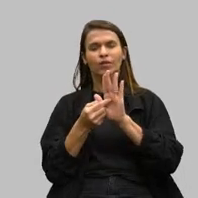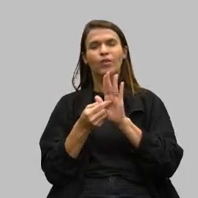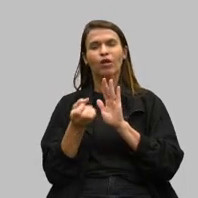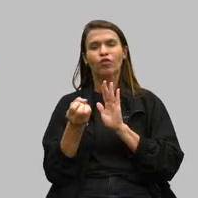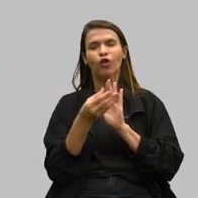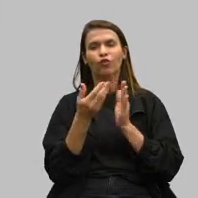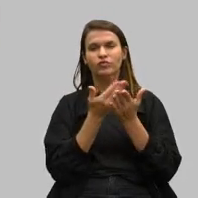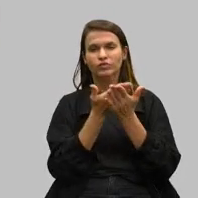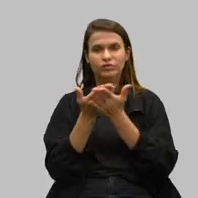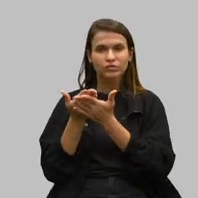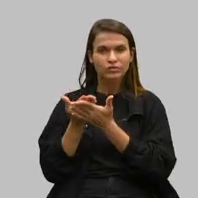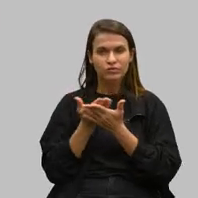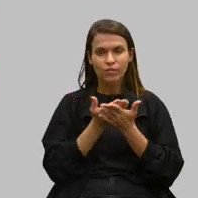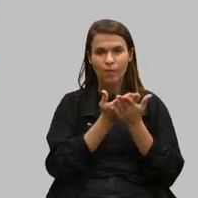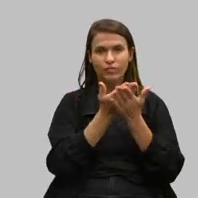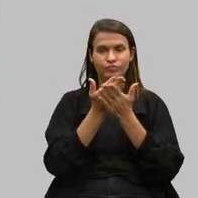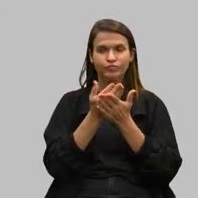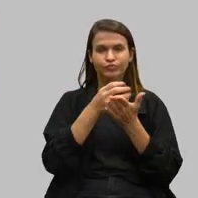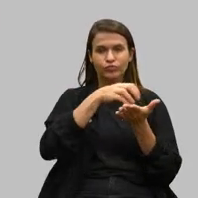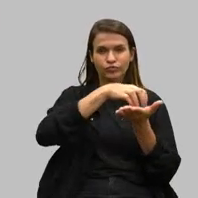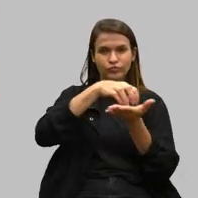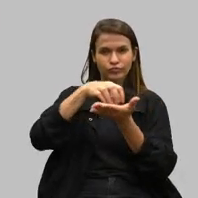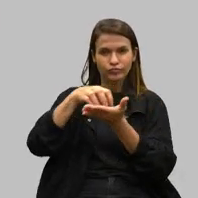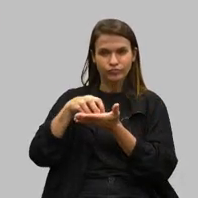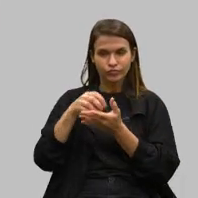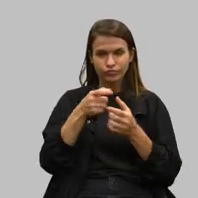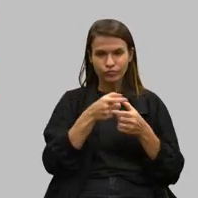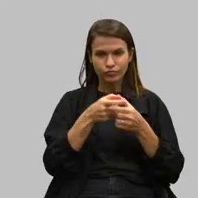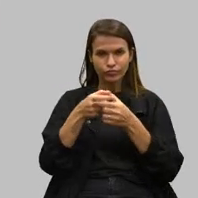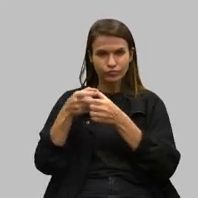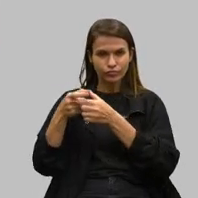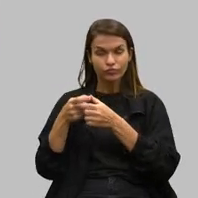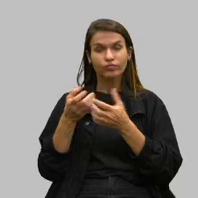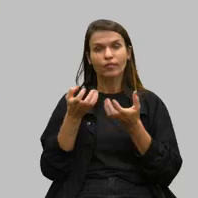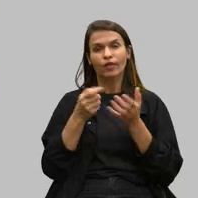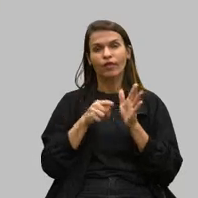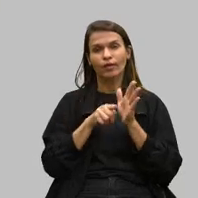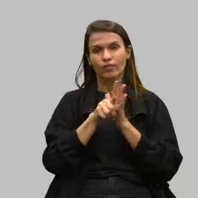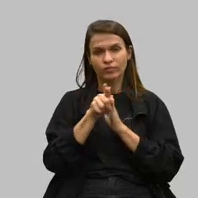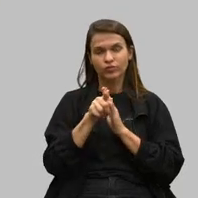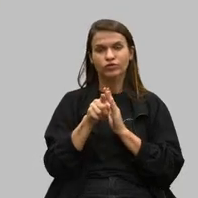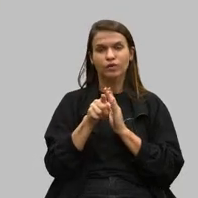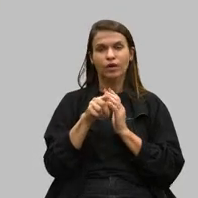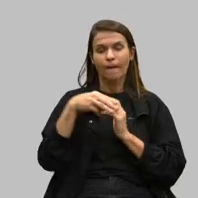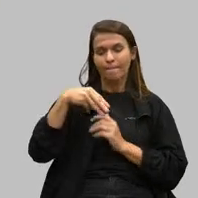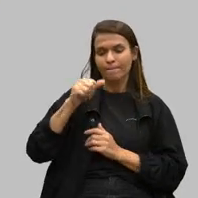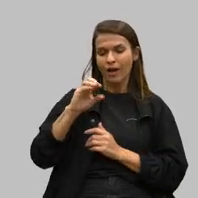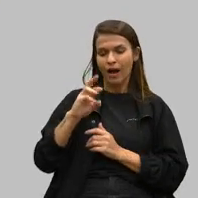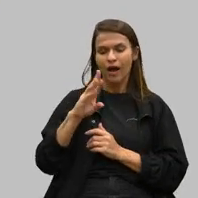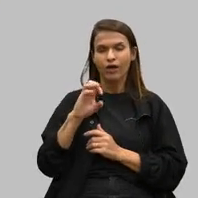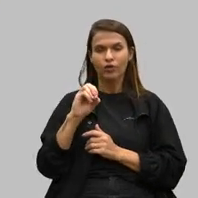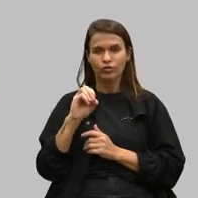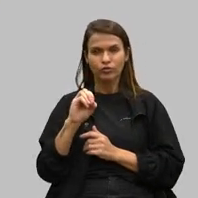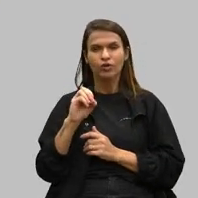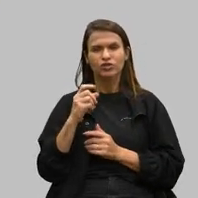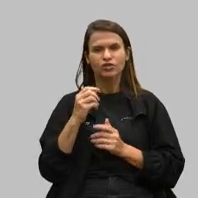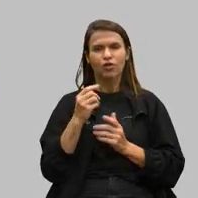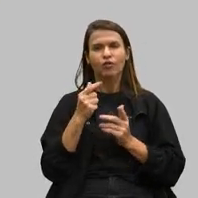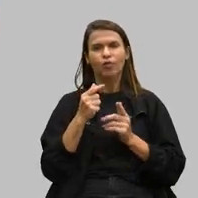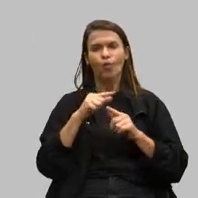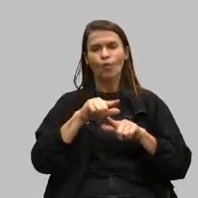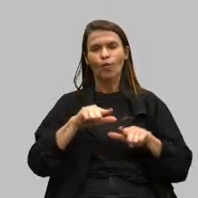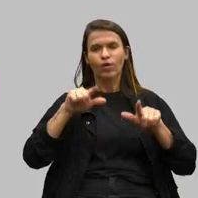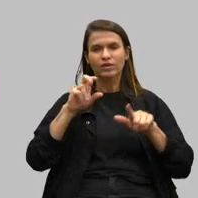vazio assistencial por macro-regiões, gostaria de fazer uma pergunta. Por exemplo, na macro-centro, existia um vazio assistencial de 55 leitos.